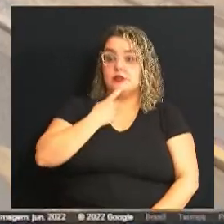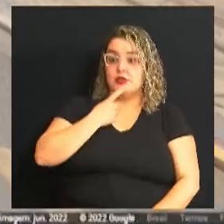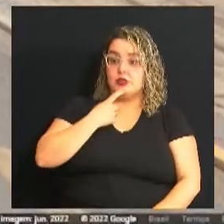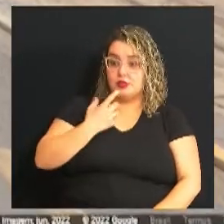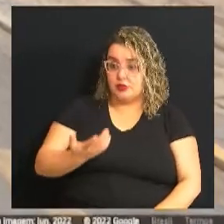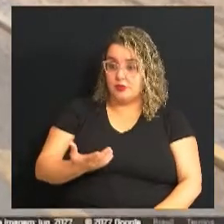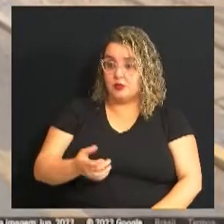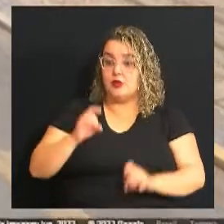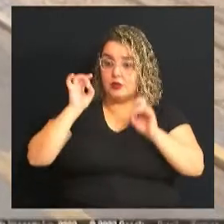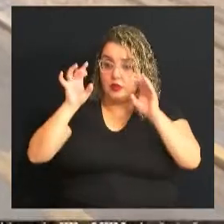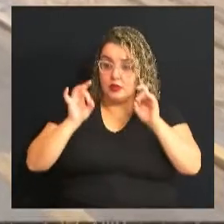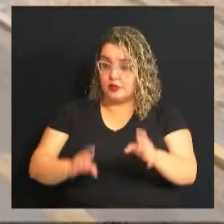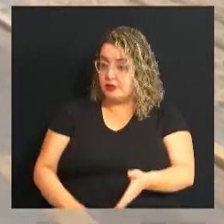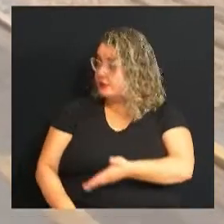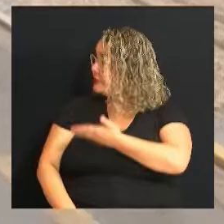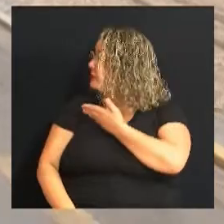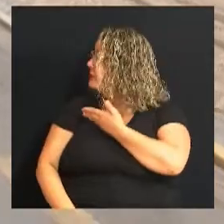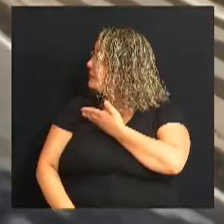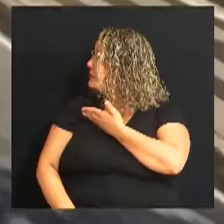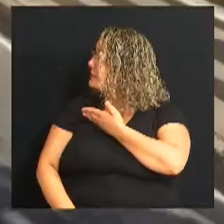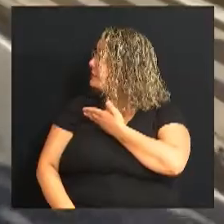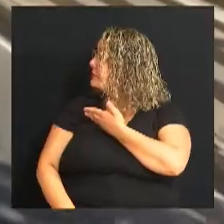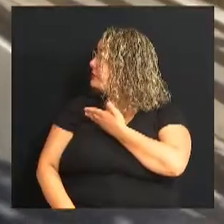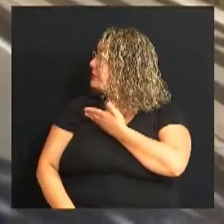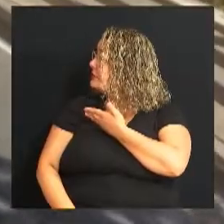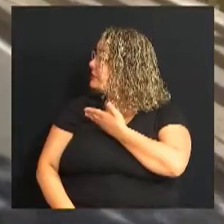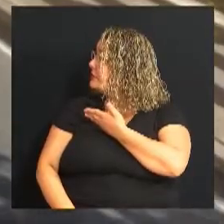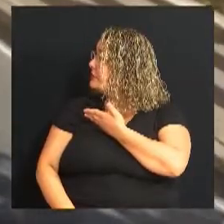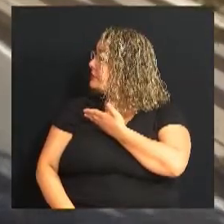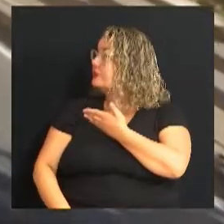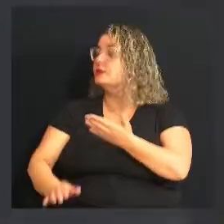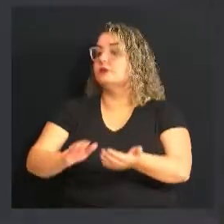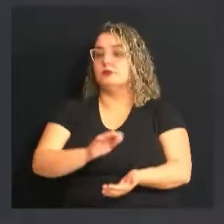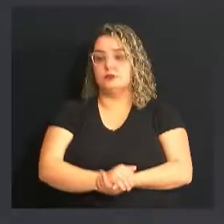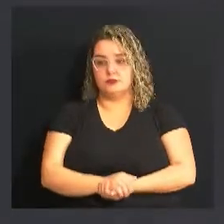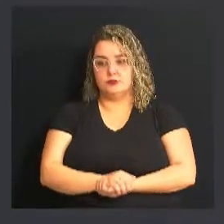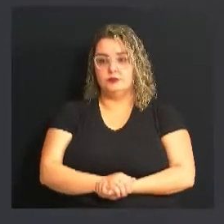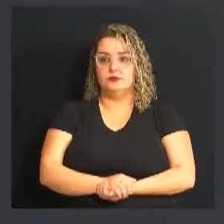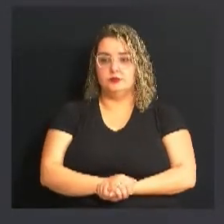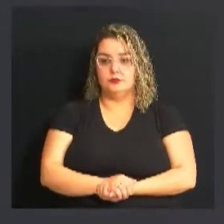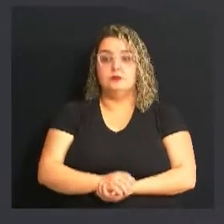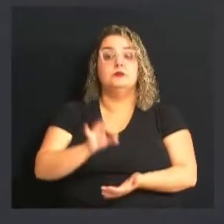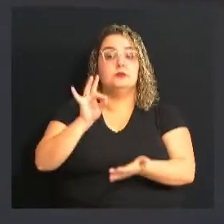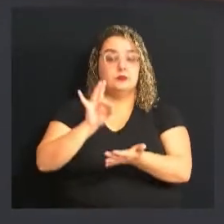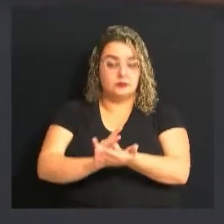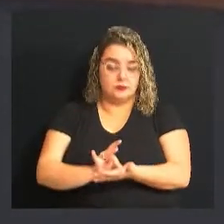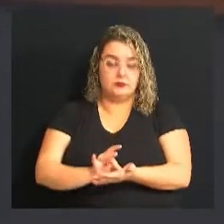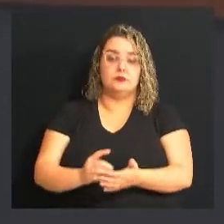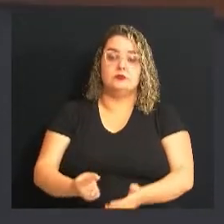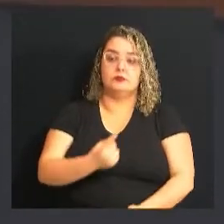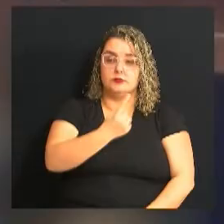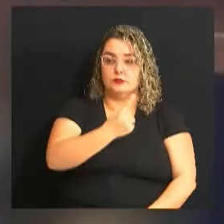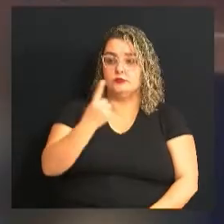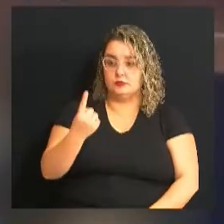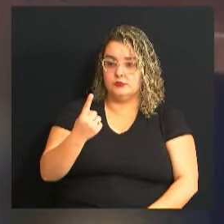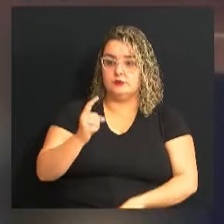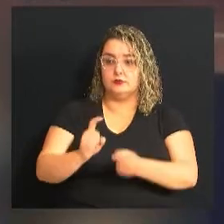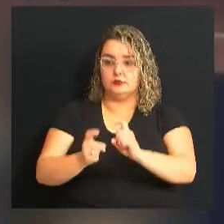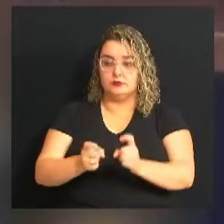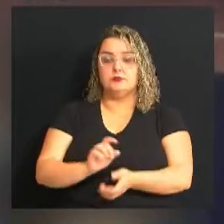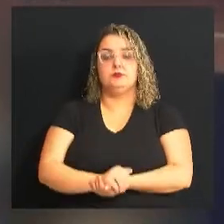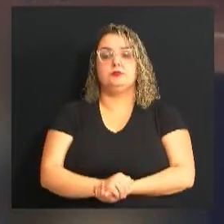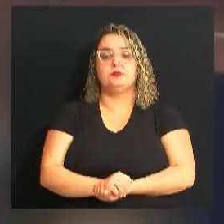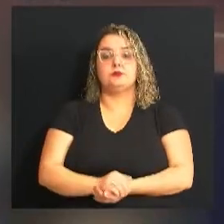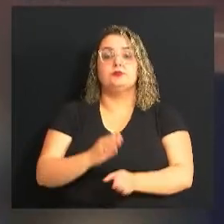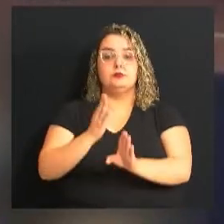em especial na Avenida Princesa do Oeste e Avenida Orozimbo Maia, realizou sua 11ª reunião. Durante o